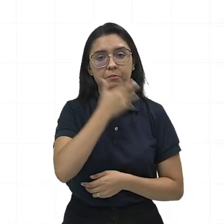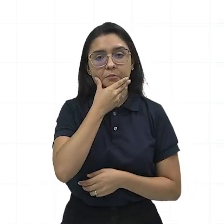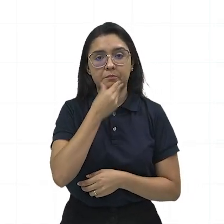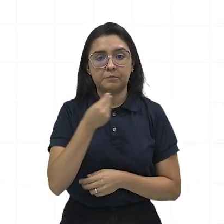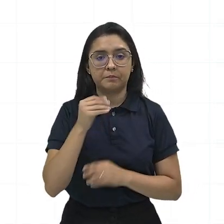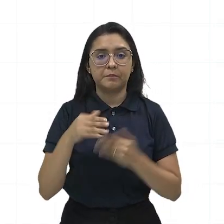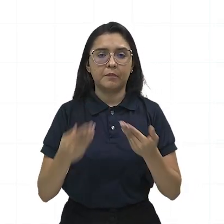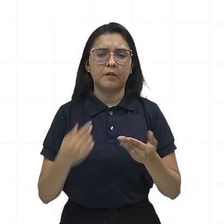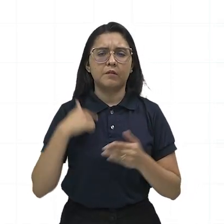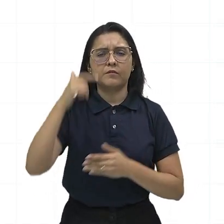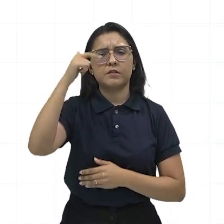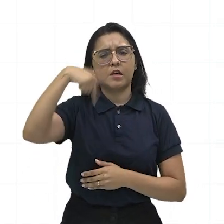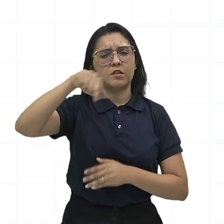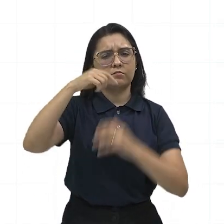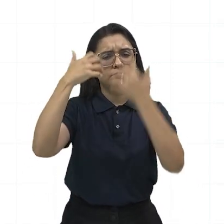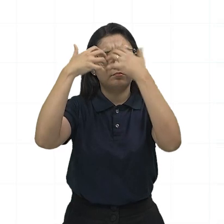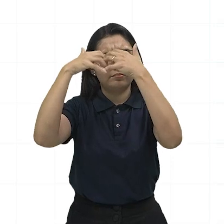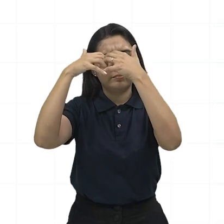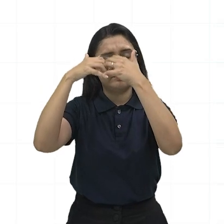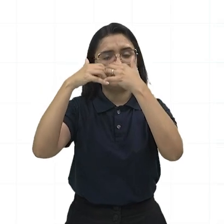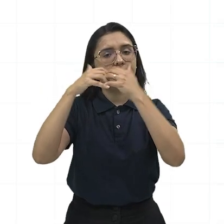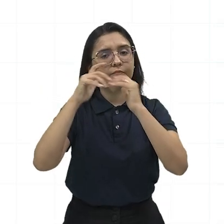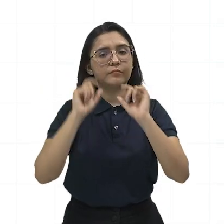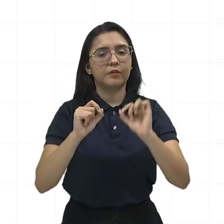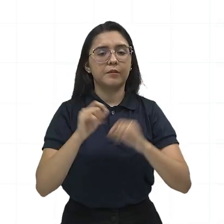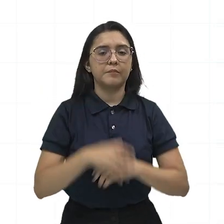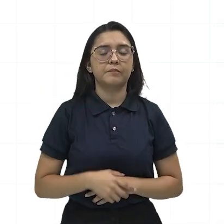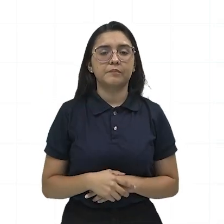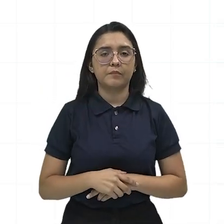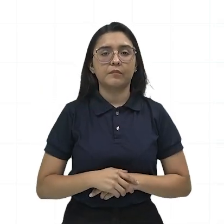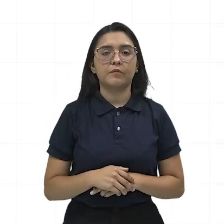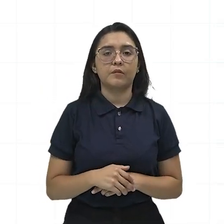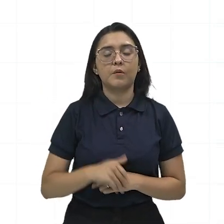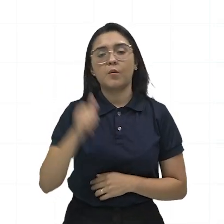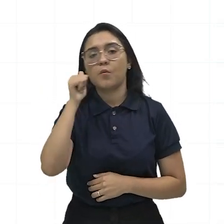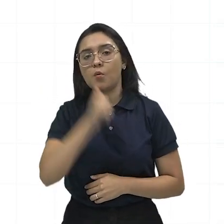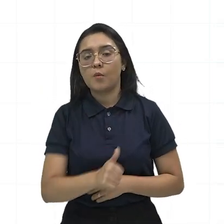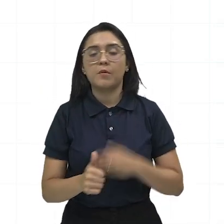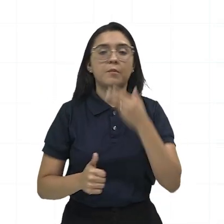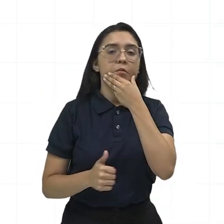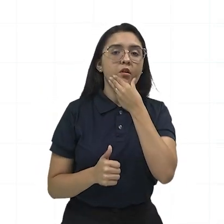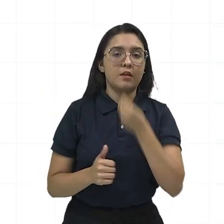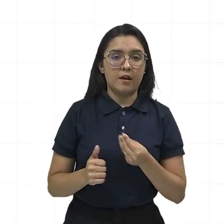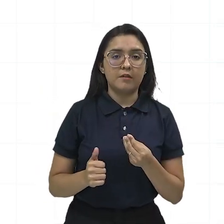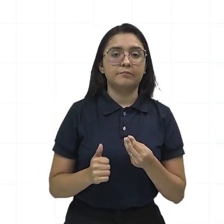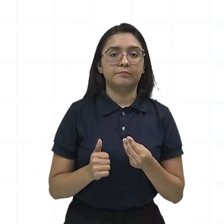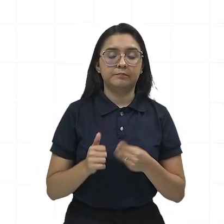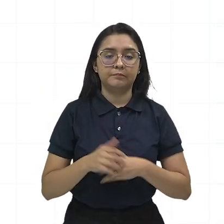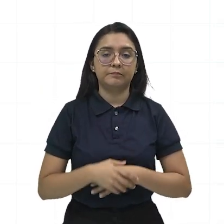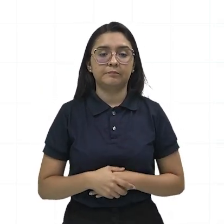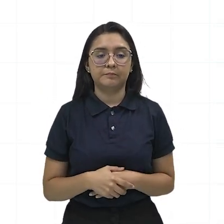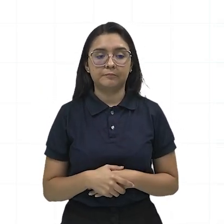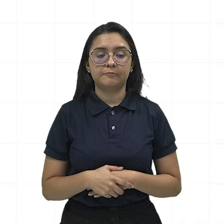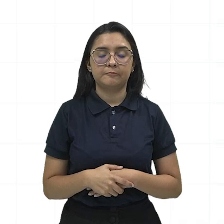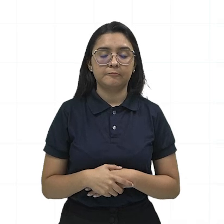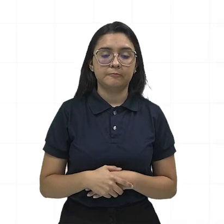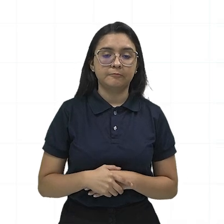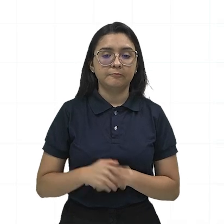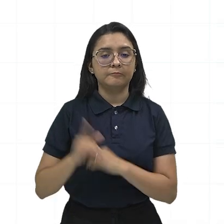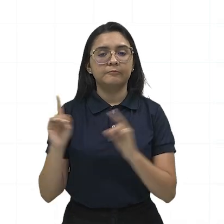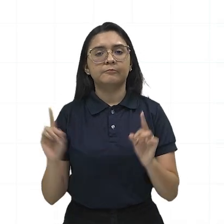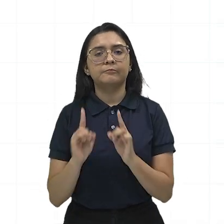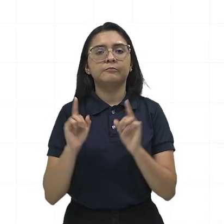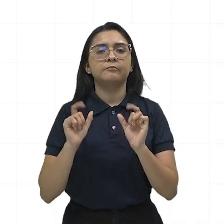aí a nossa imaginação para funcionar, né? Os dois indivíduos biologicamente formados, né, com esse sexo masculino e